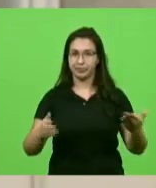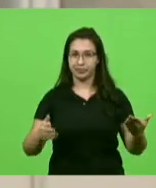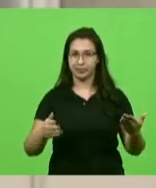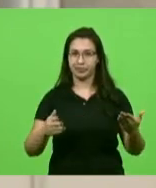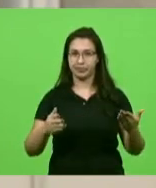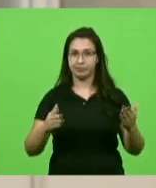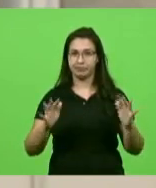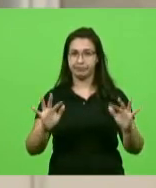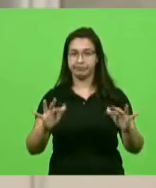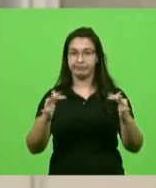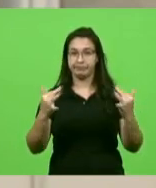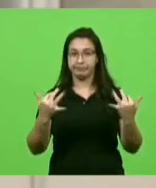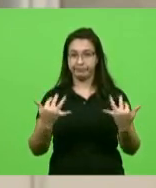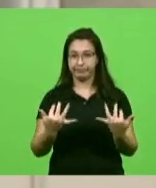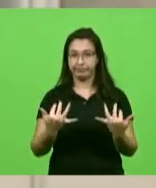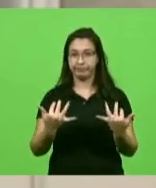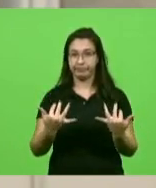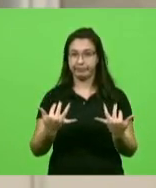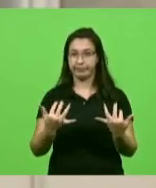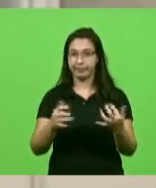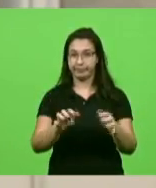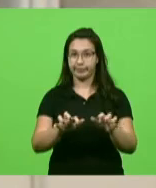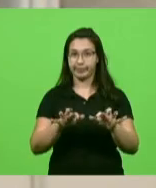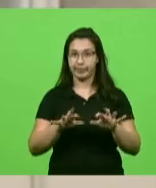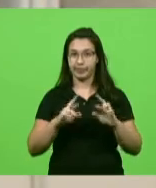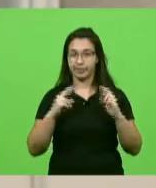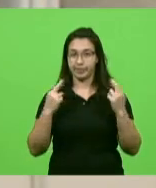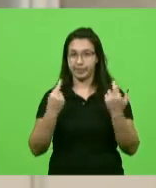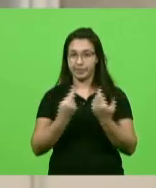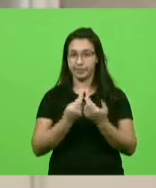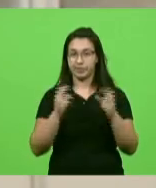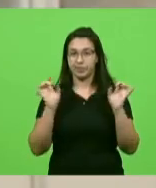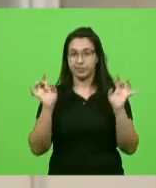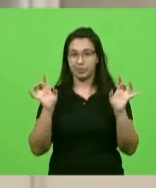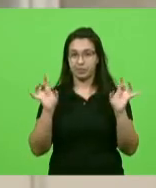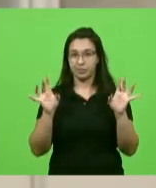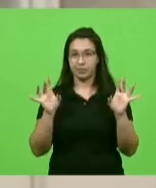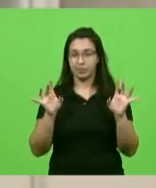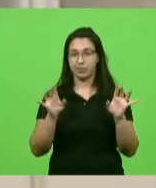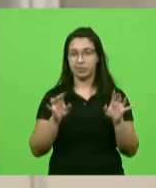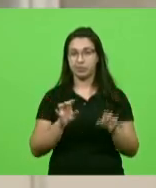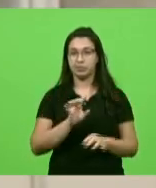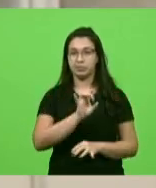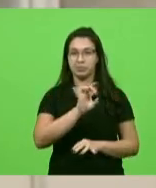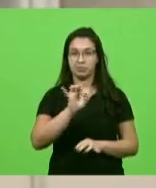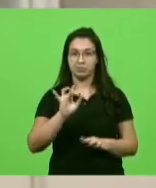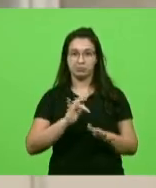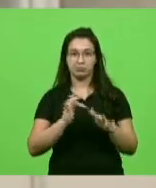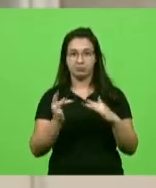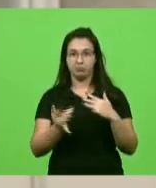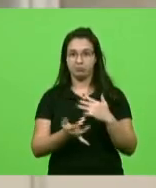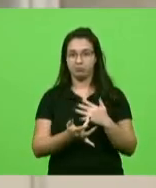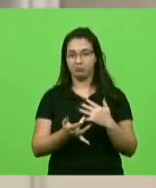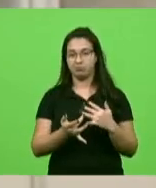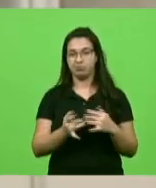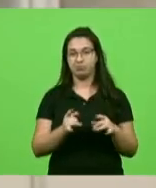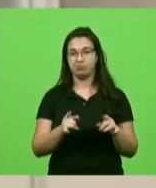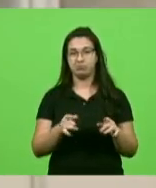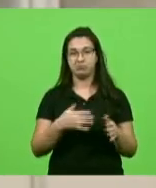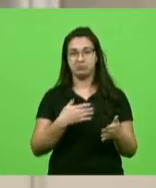acompanham a transmissão dessa solenidade pelos canais da mídia